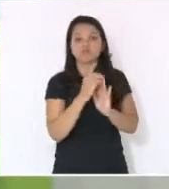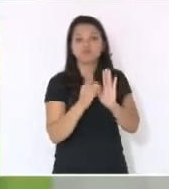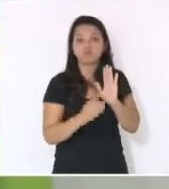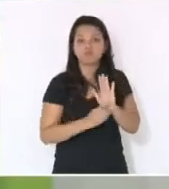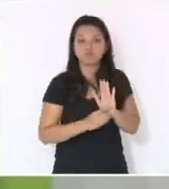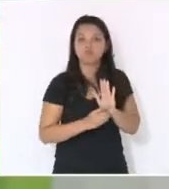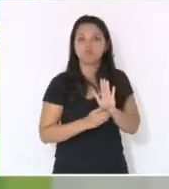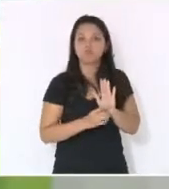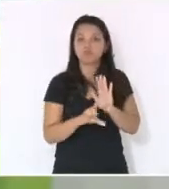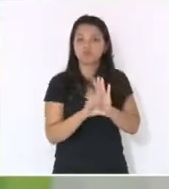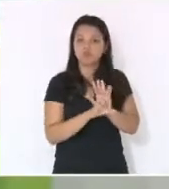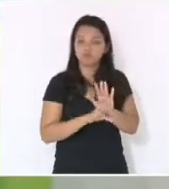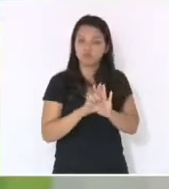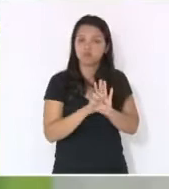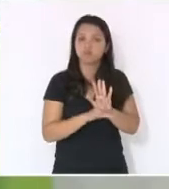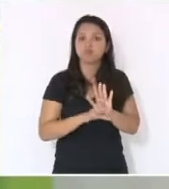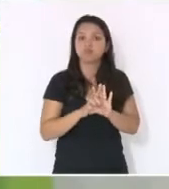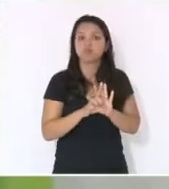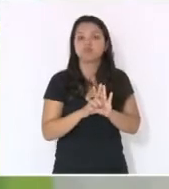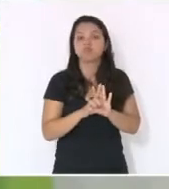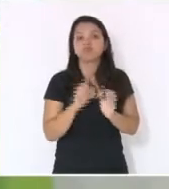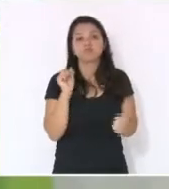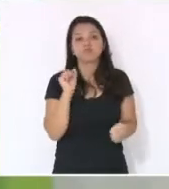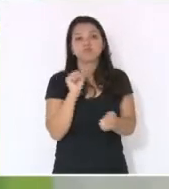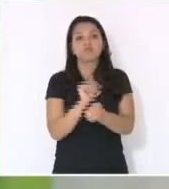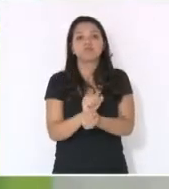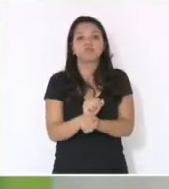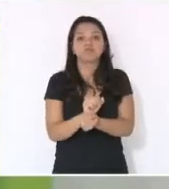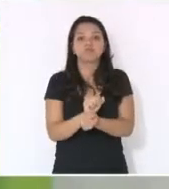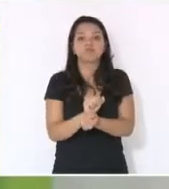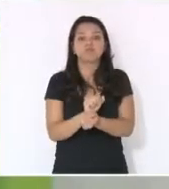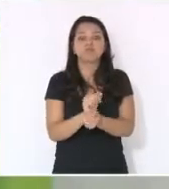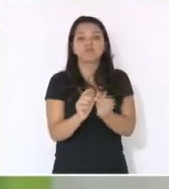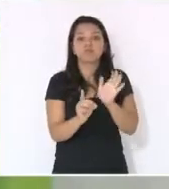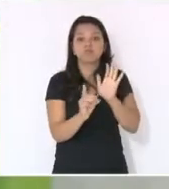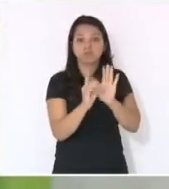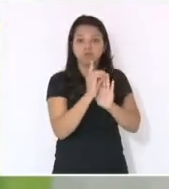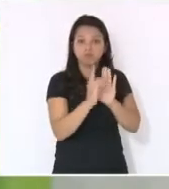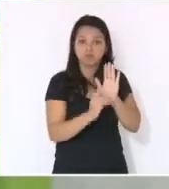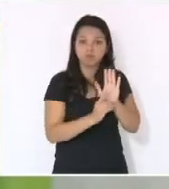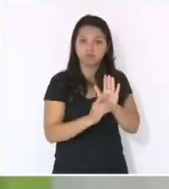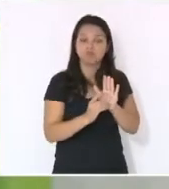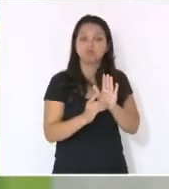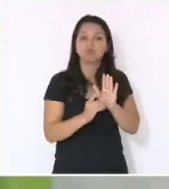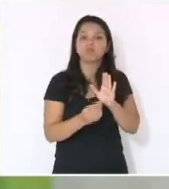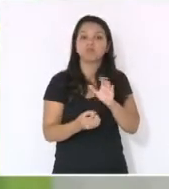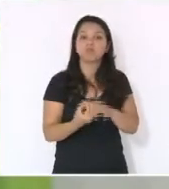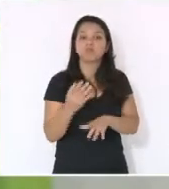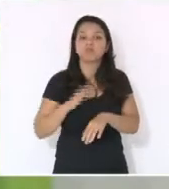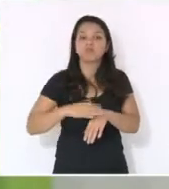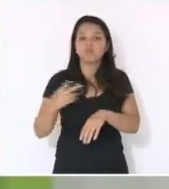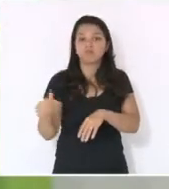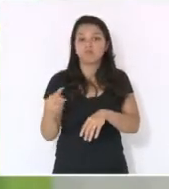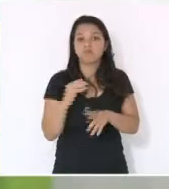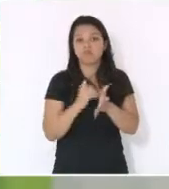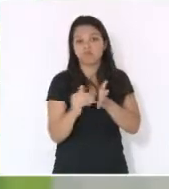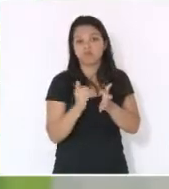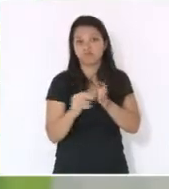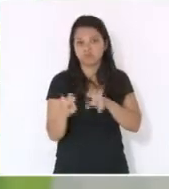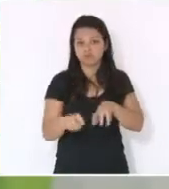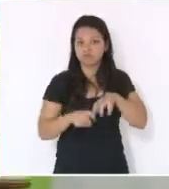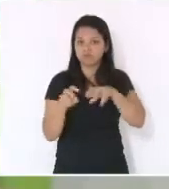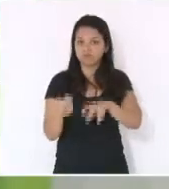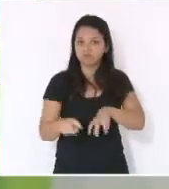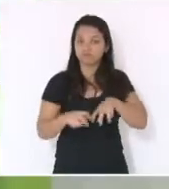legislativo suspendendo um decreto feito pela Secretaria da Fazenda que